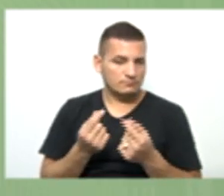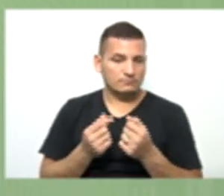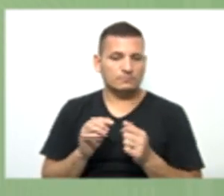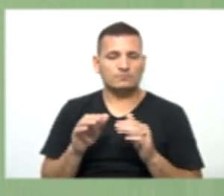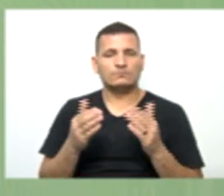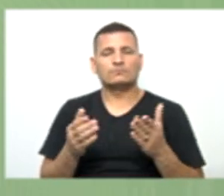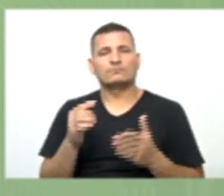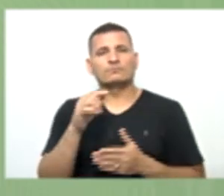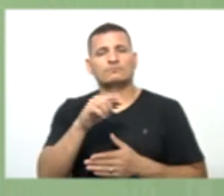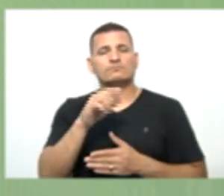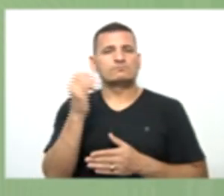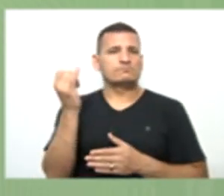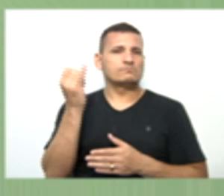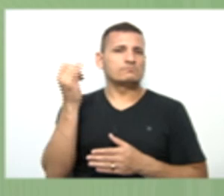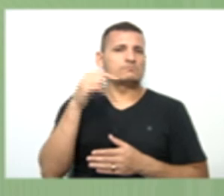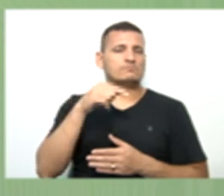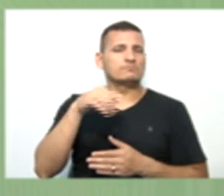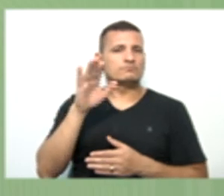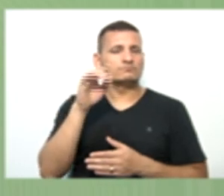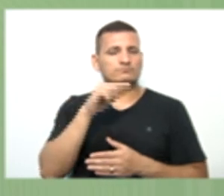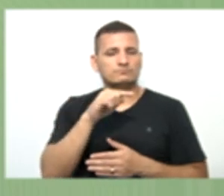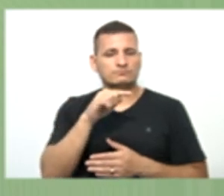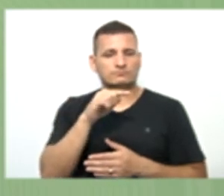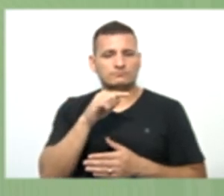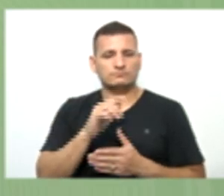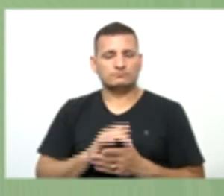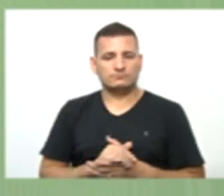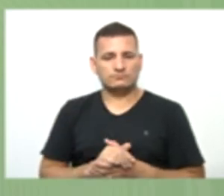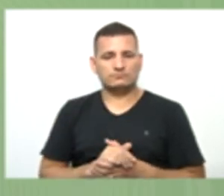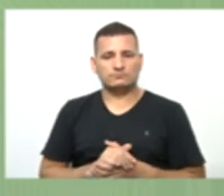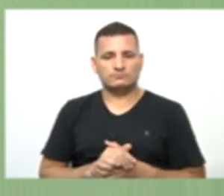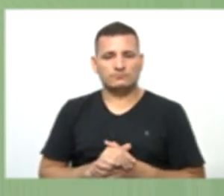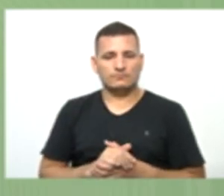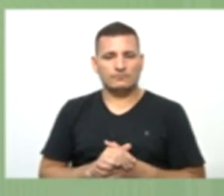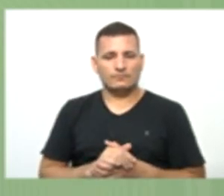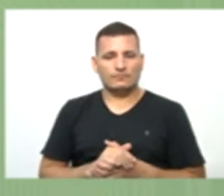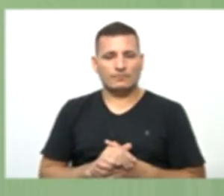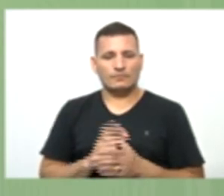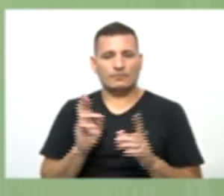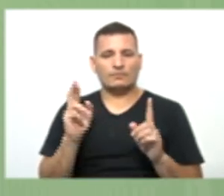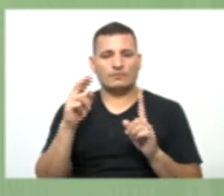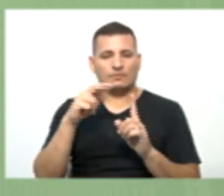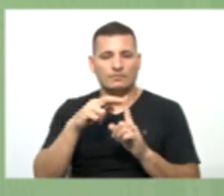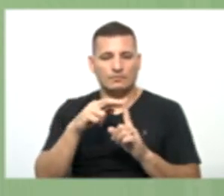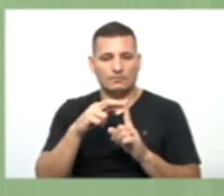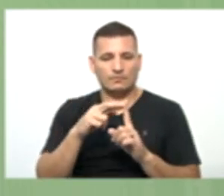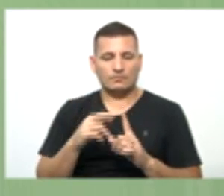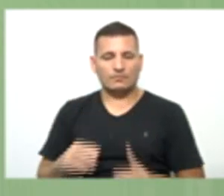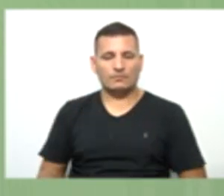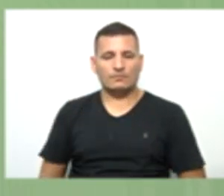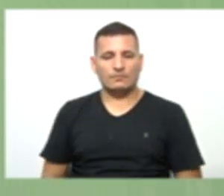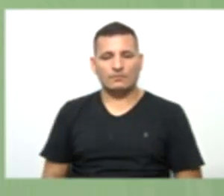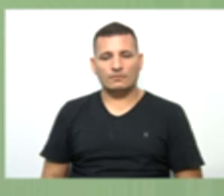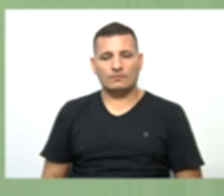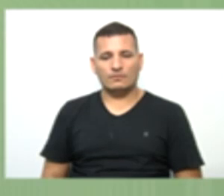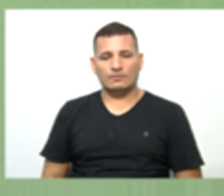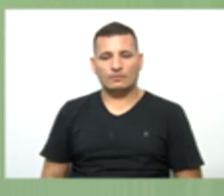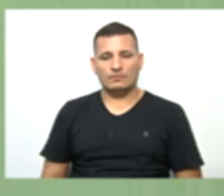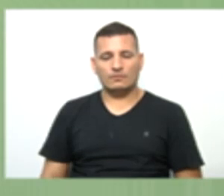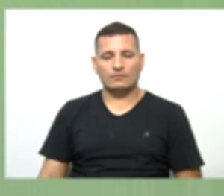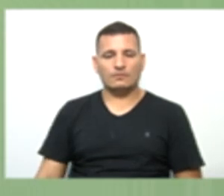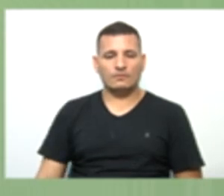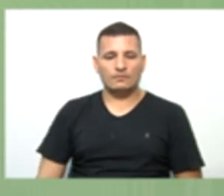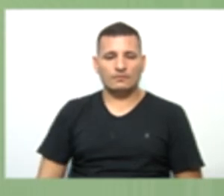termos essenciais, né, dessas referências? Aqui nós temos os